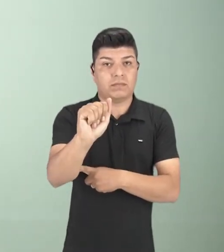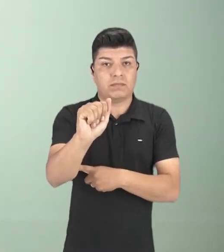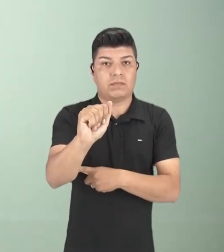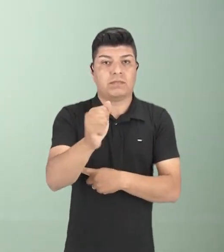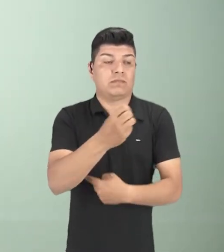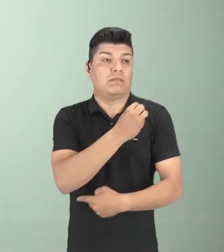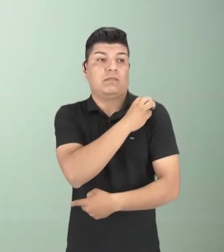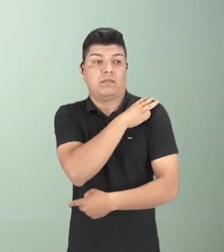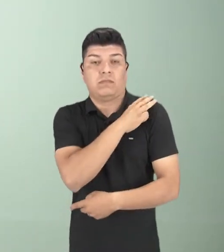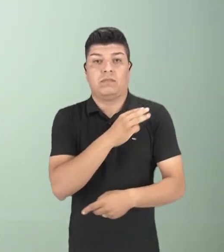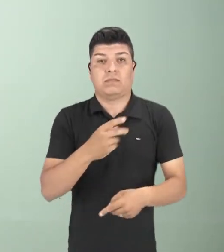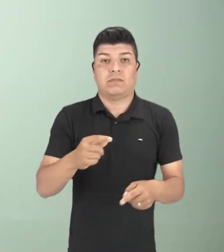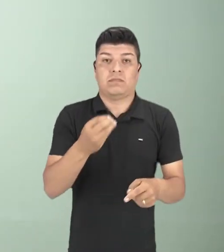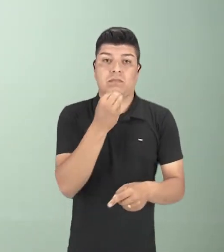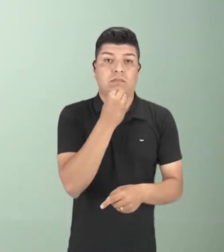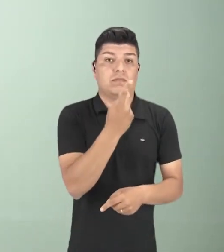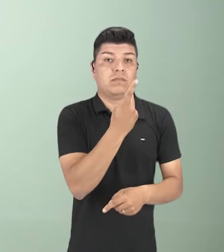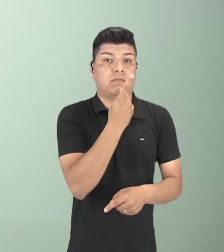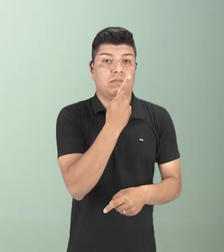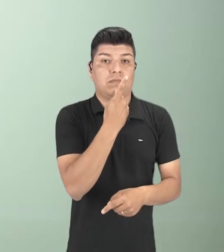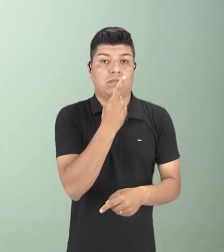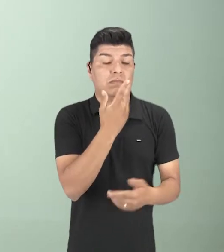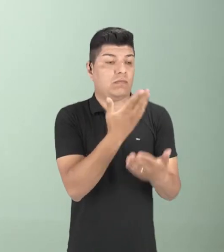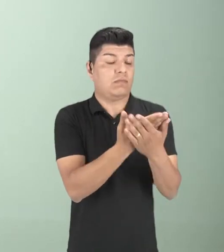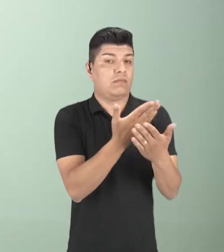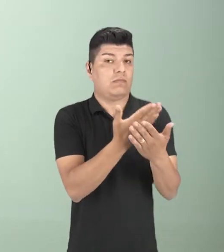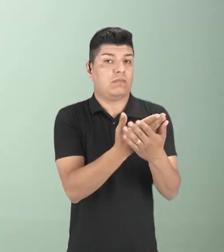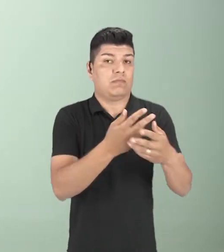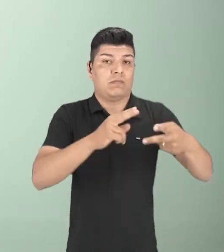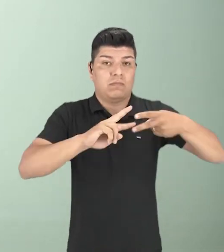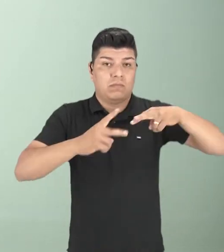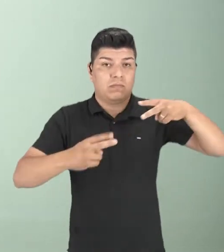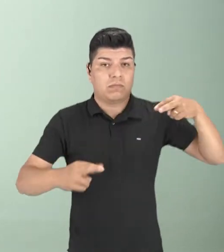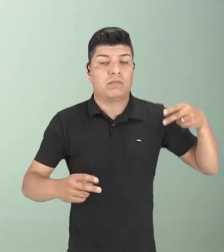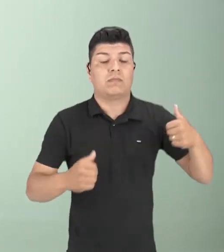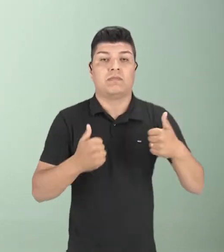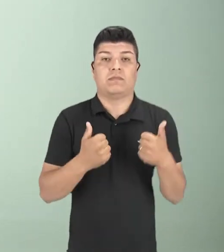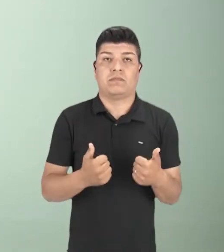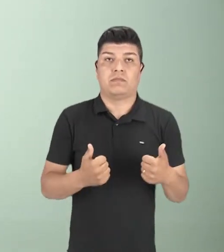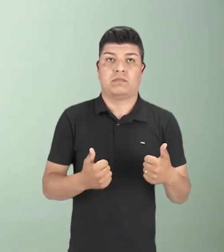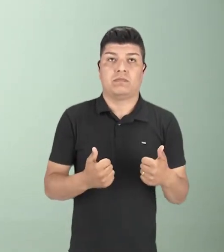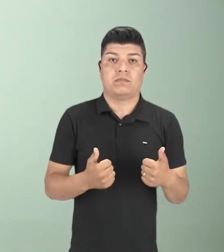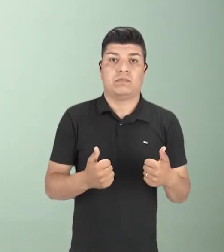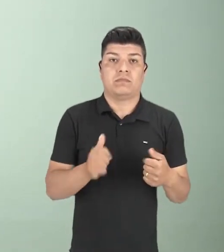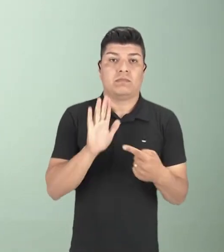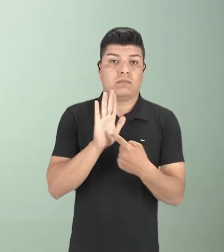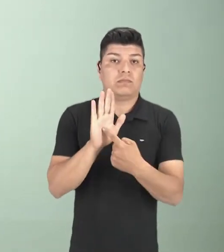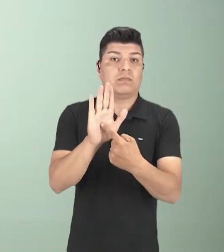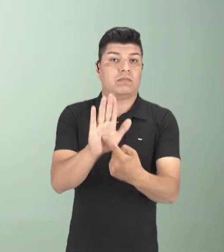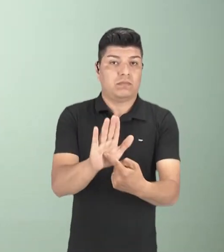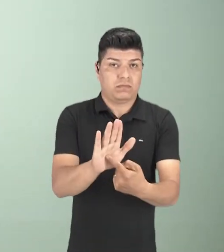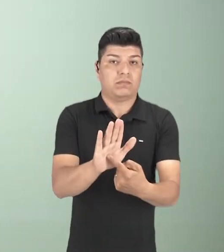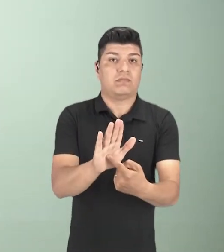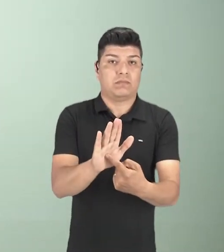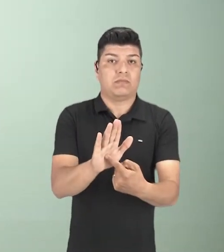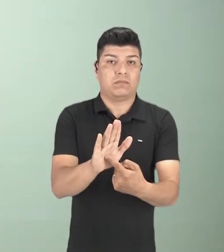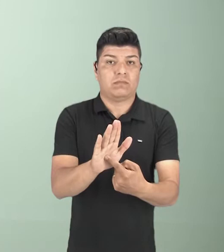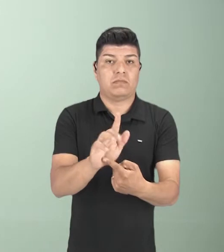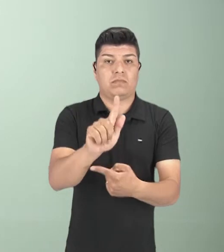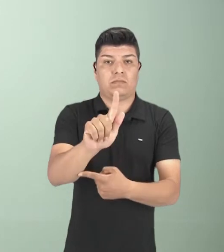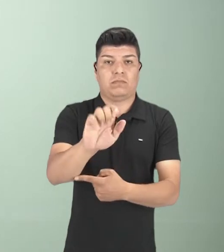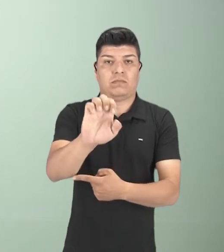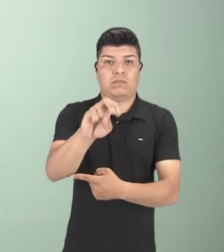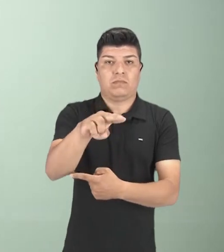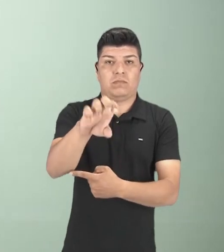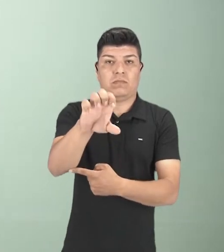a probabilidade associada ao estudo da genética, E das manifestações dos genes e tudo